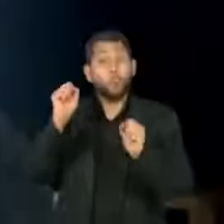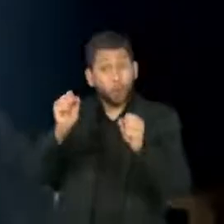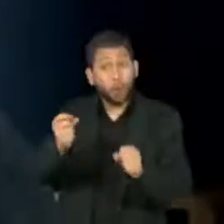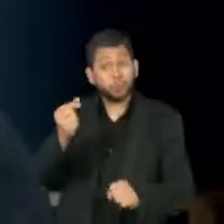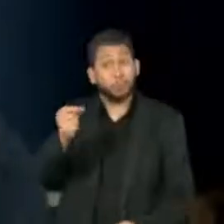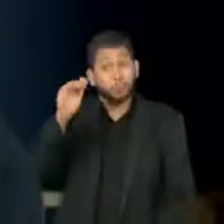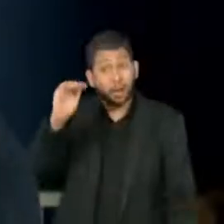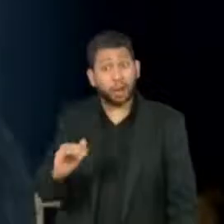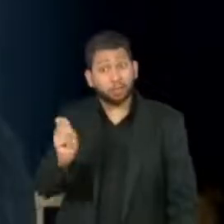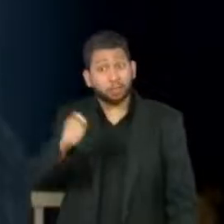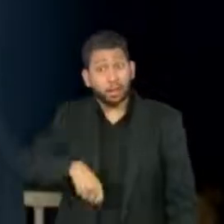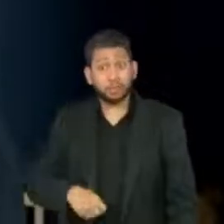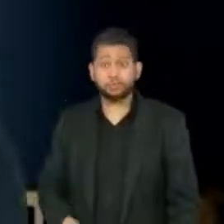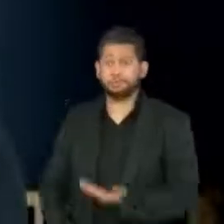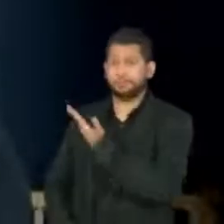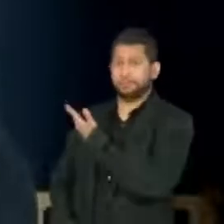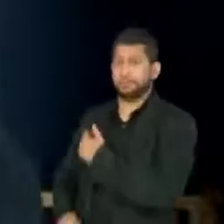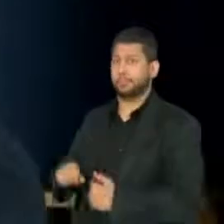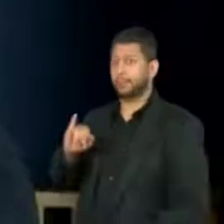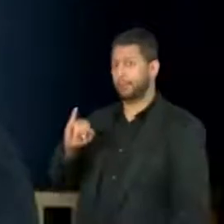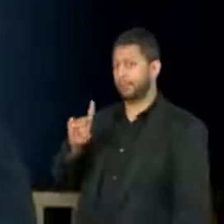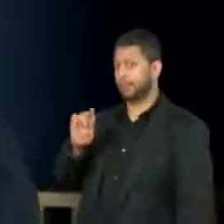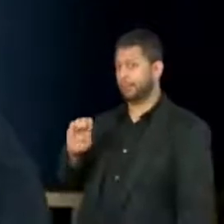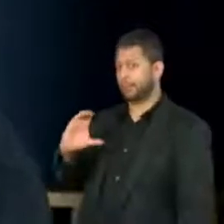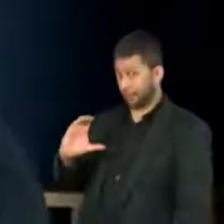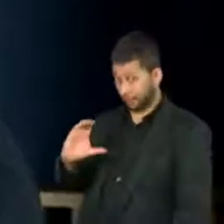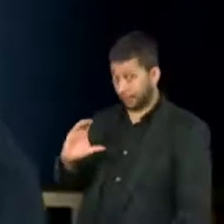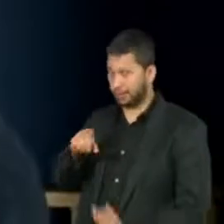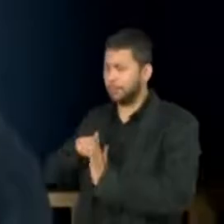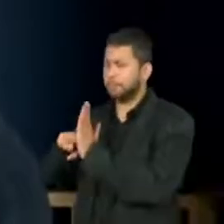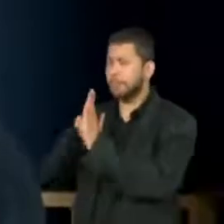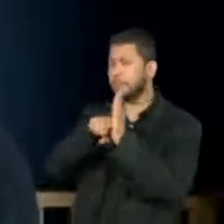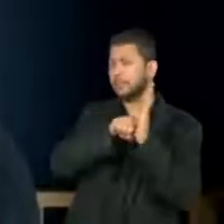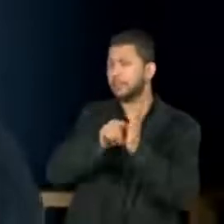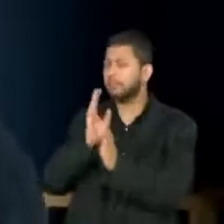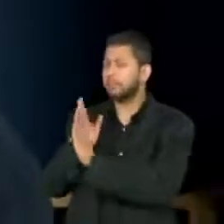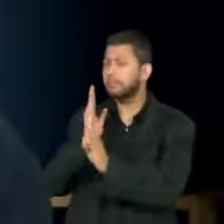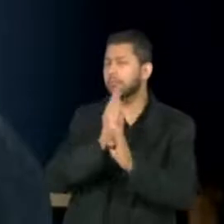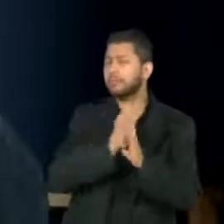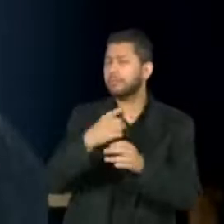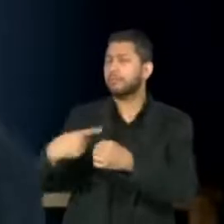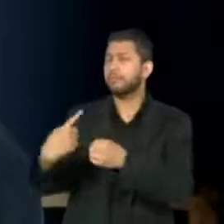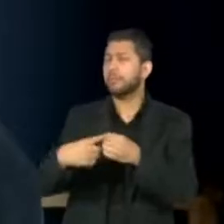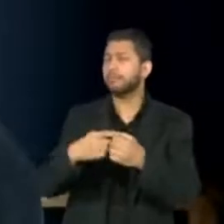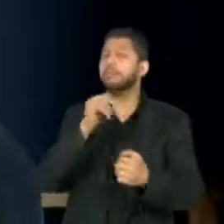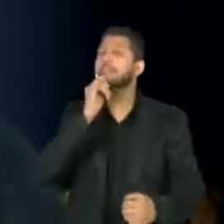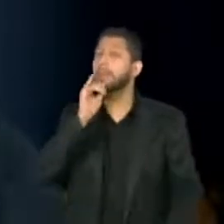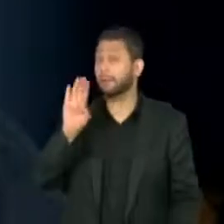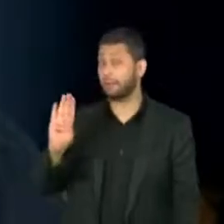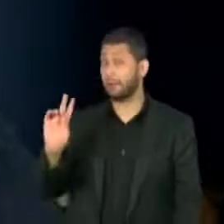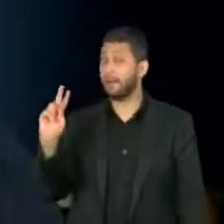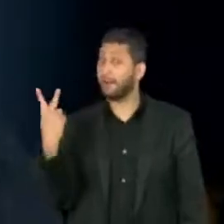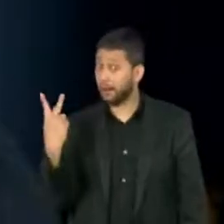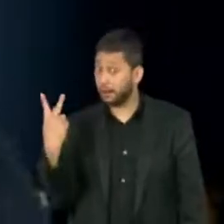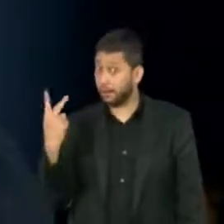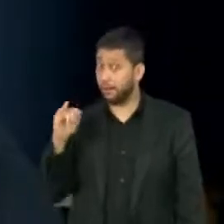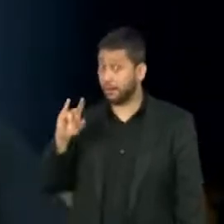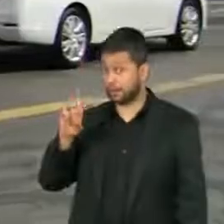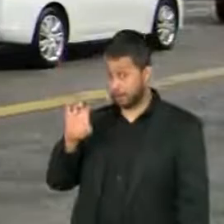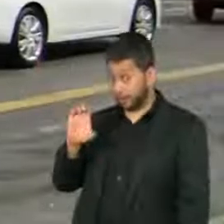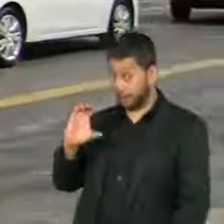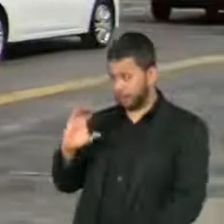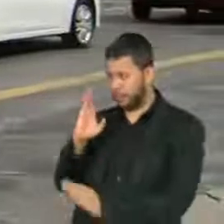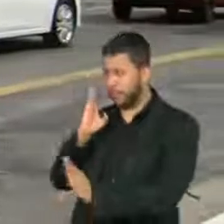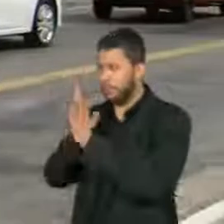cair. O IDEC tem identificado que algumas cidades, né, fizeram subsídios emergenciais e, como o caso de Belo Horizonte, conseguiram, com esse